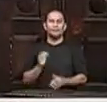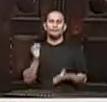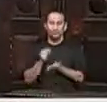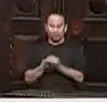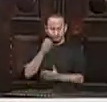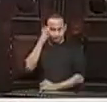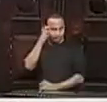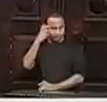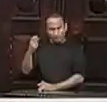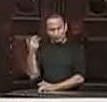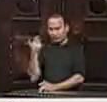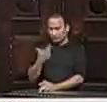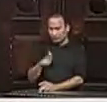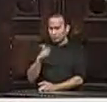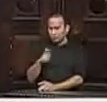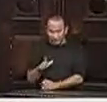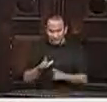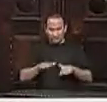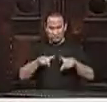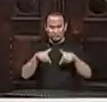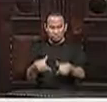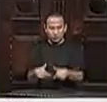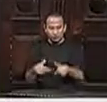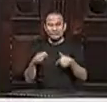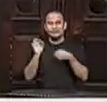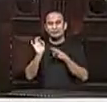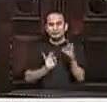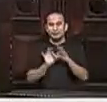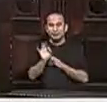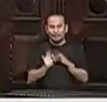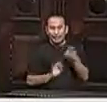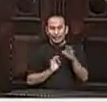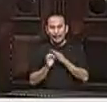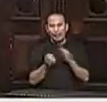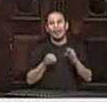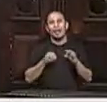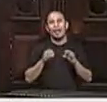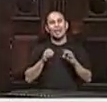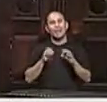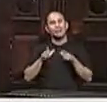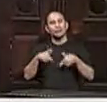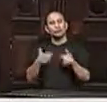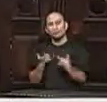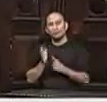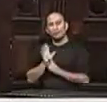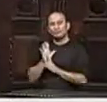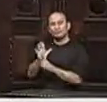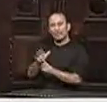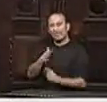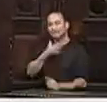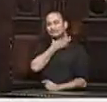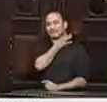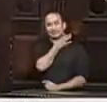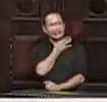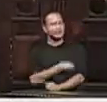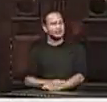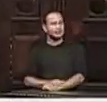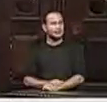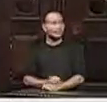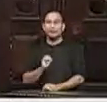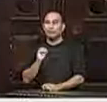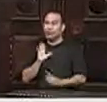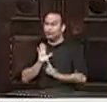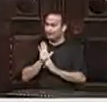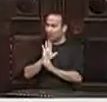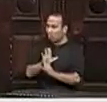incompetência, não tem capacidade de formular alternativas para enfrentar a crise, e alternativas que